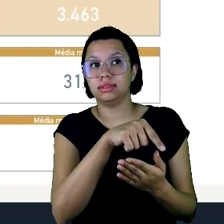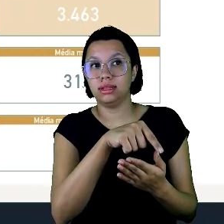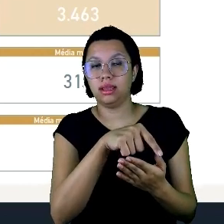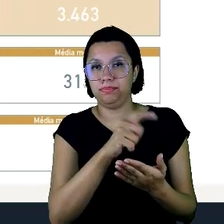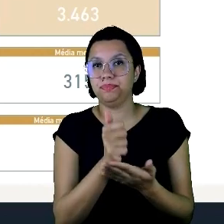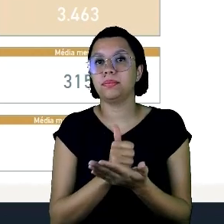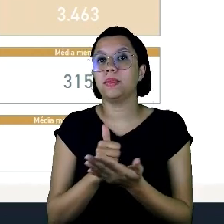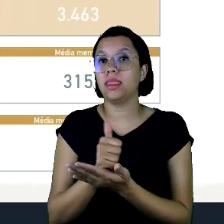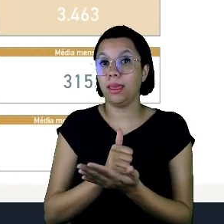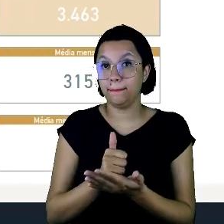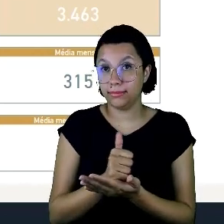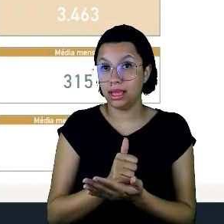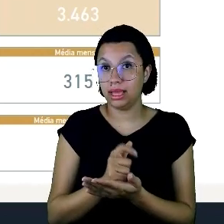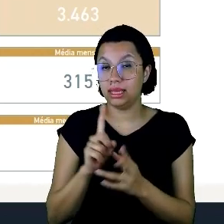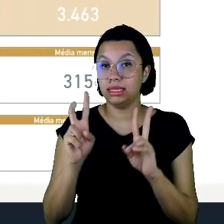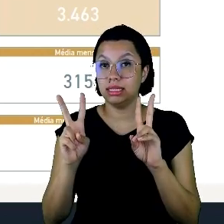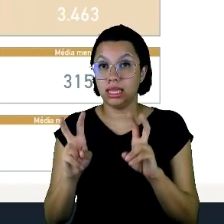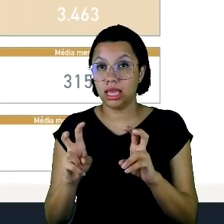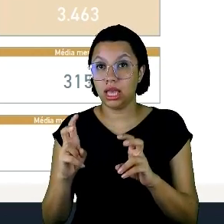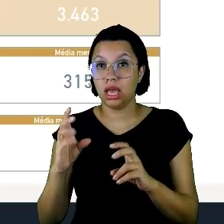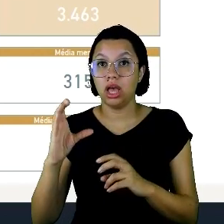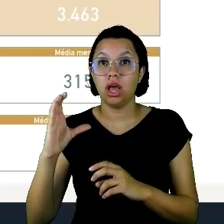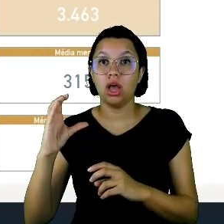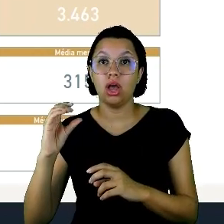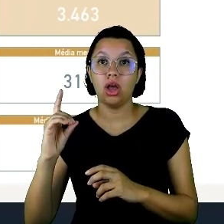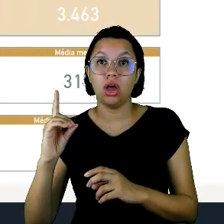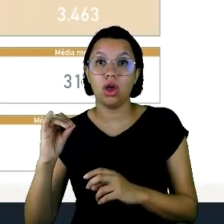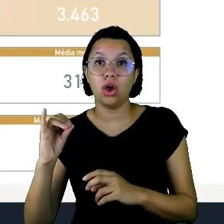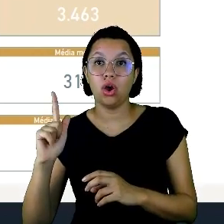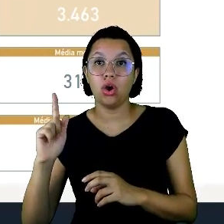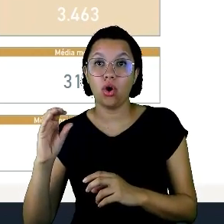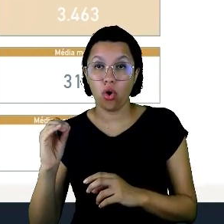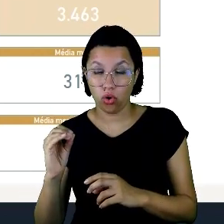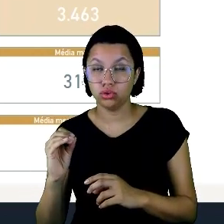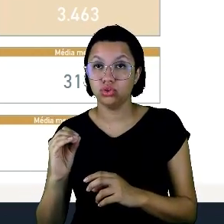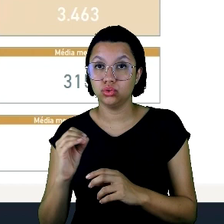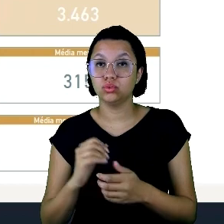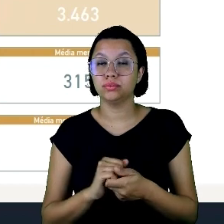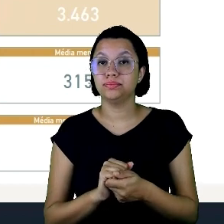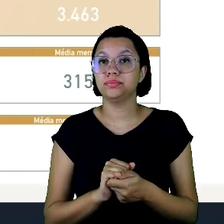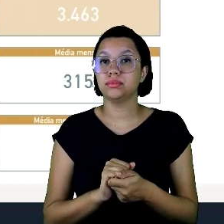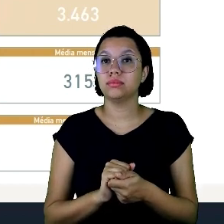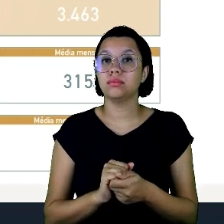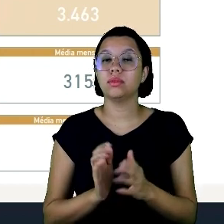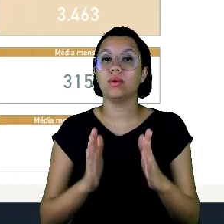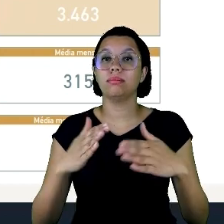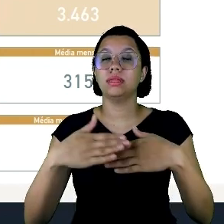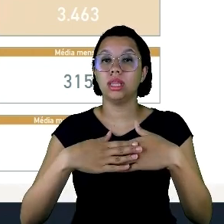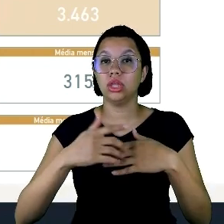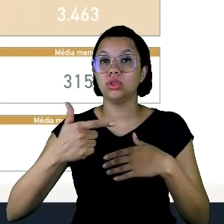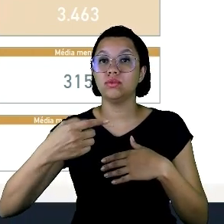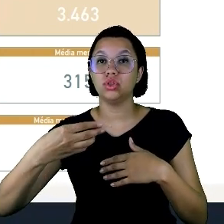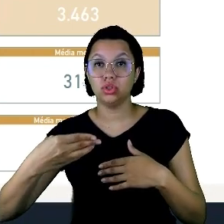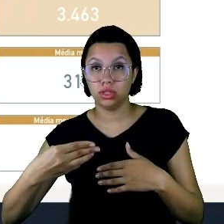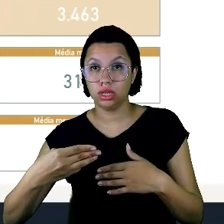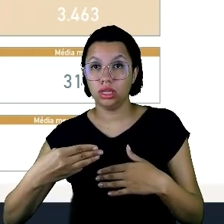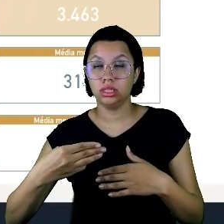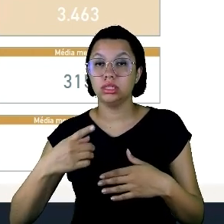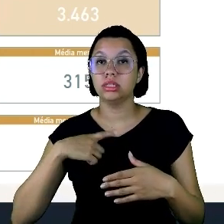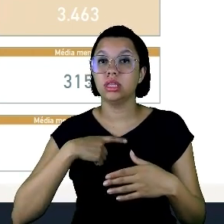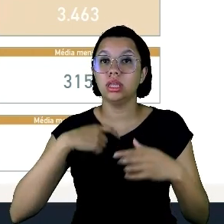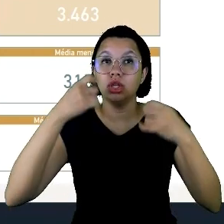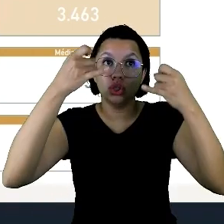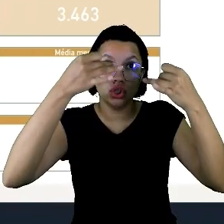porque a base é com base no Código da Serventia. O Código da Serventia é o gabinete 23. O gabinete 23, e